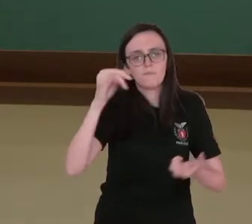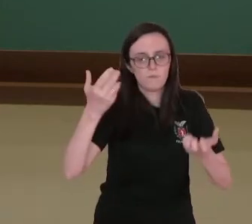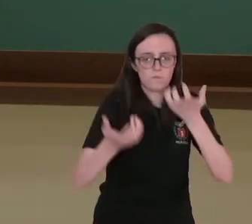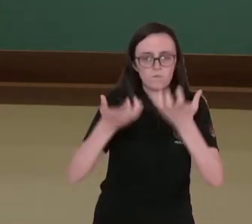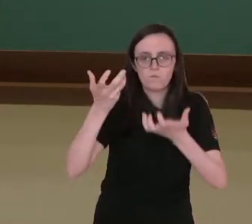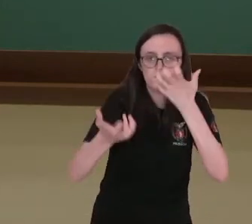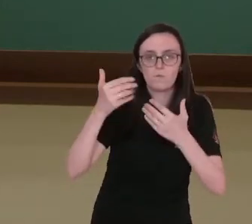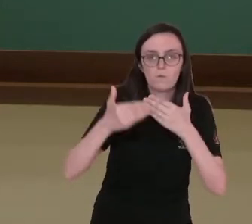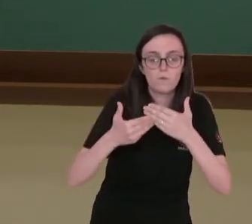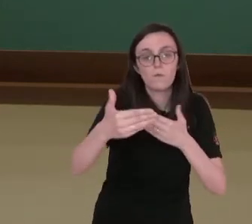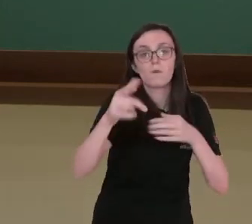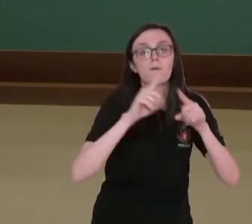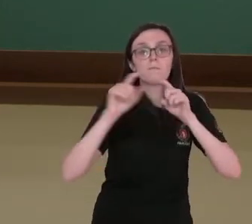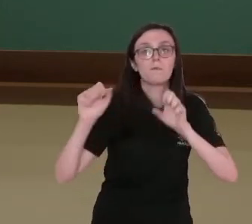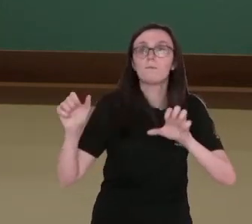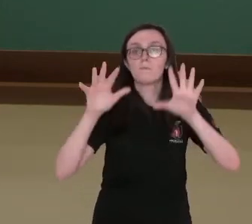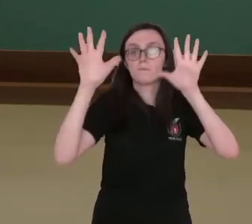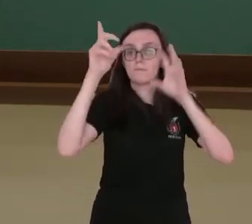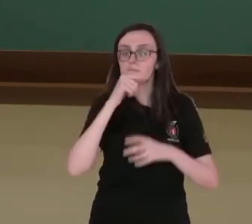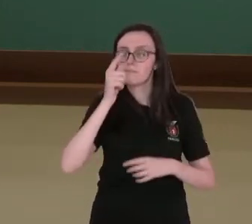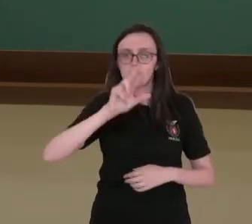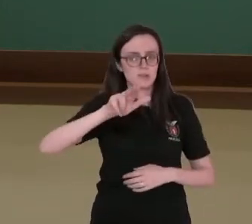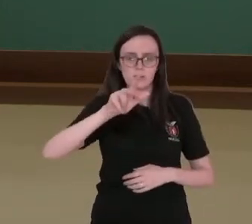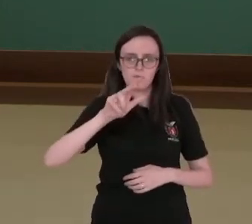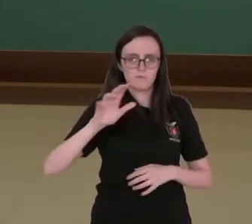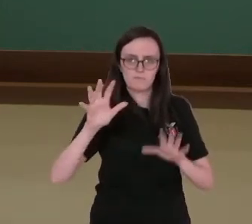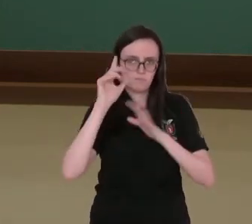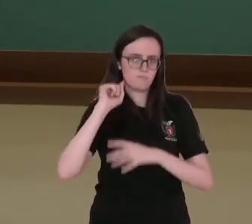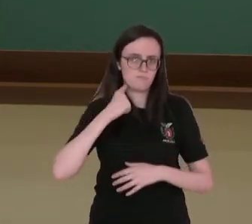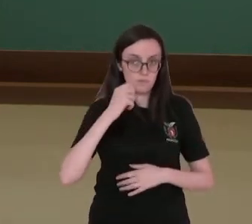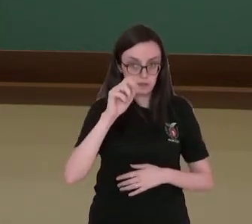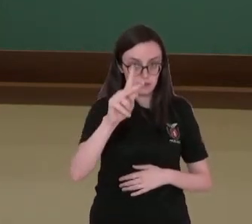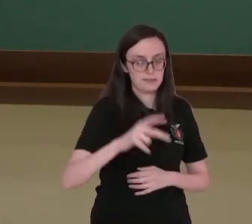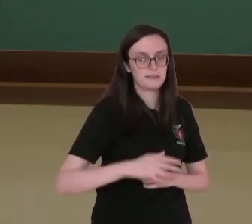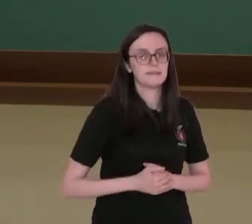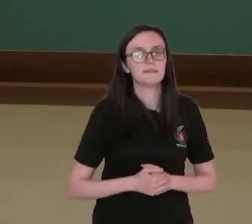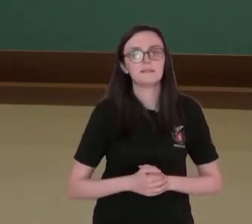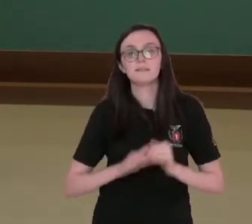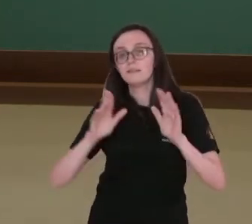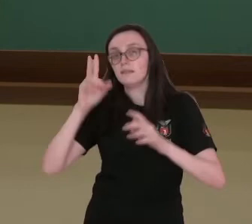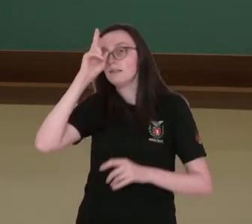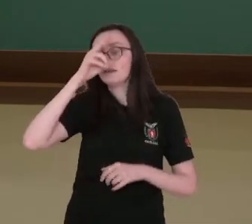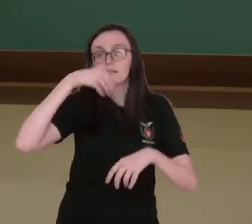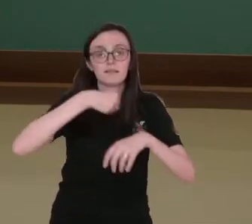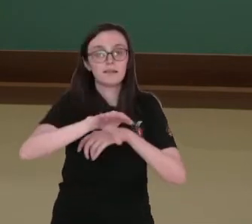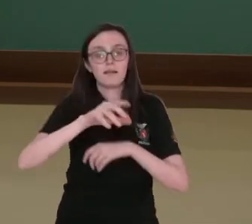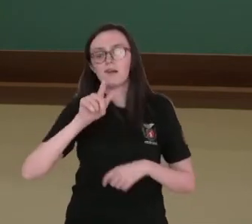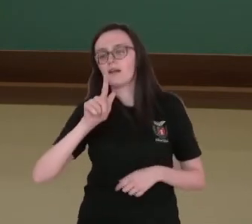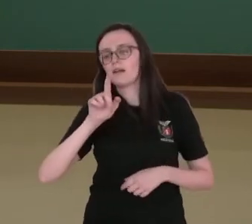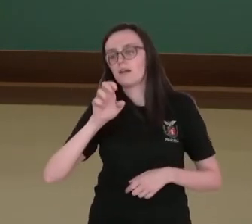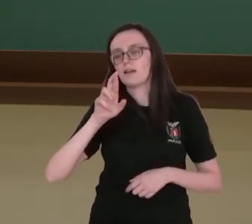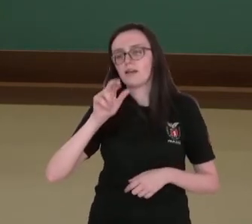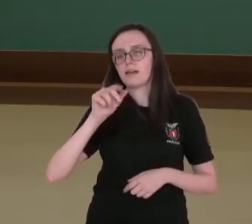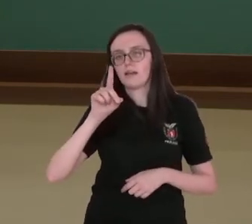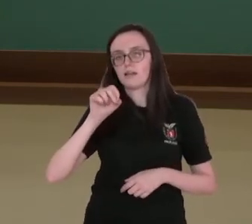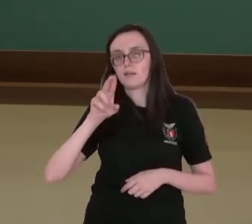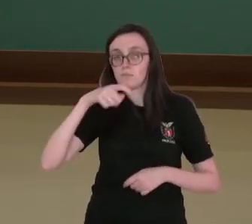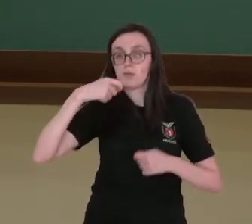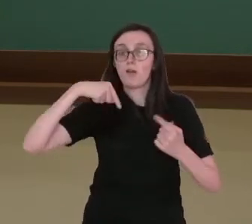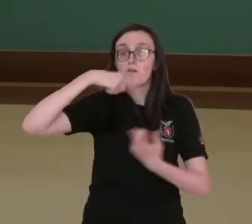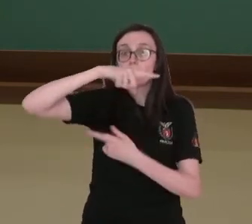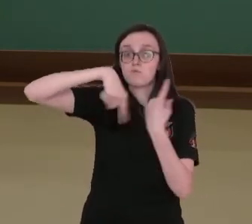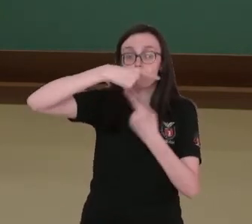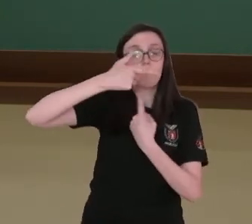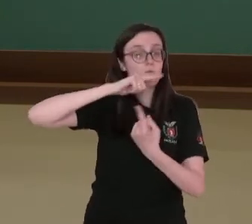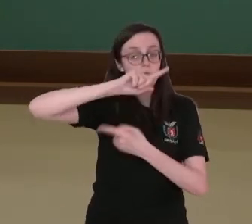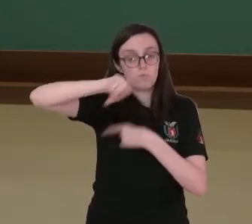pouquinho, mas o vapor de água que sai não é poluição. Beleza? Pessoal, lembrando que o gerador você tem que girar para que você